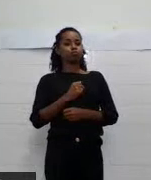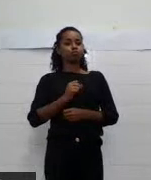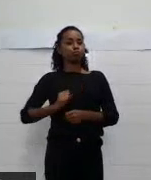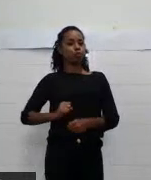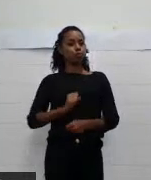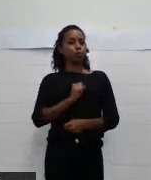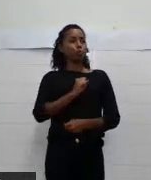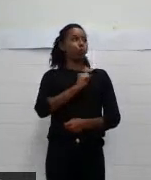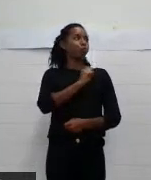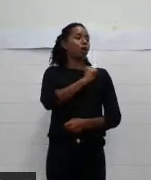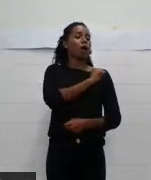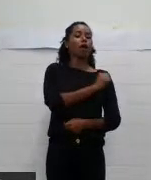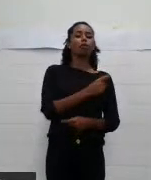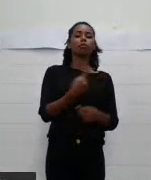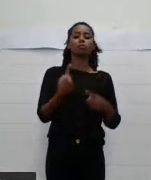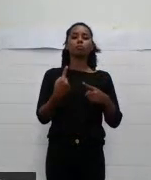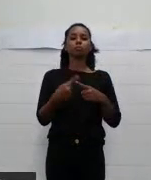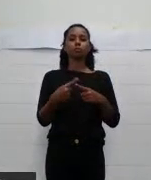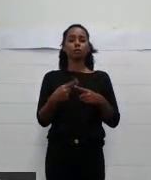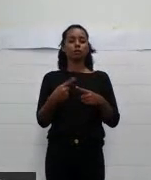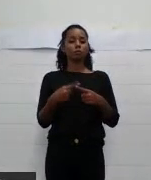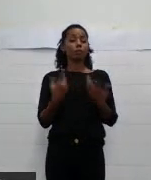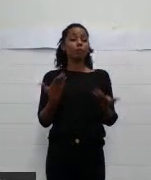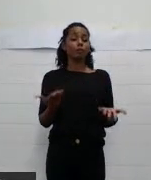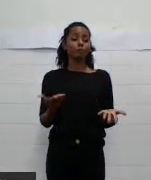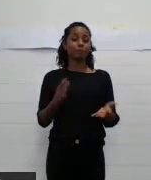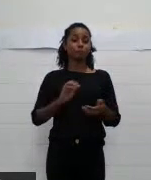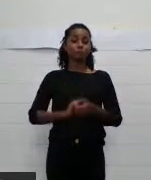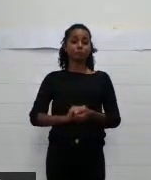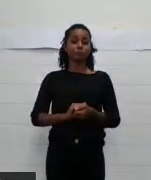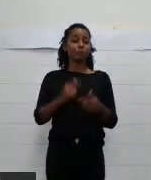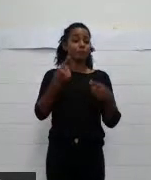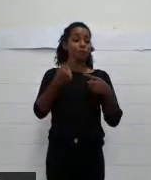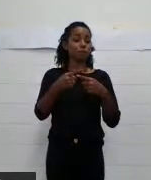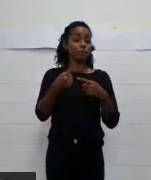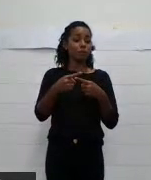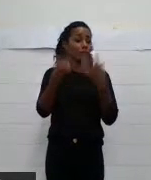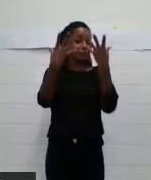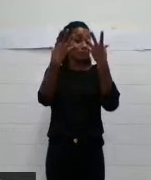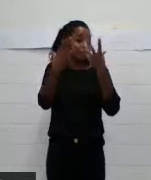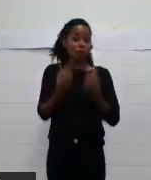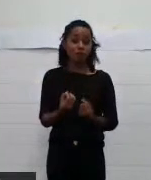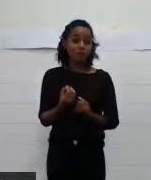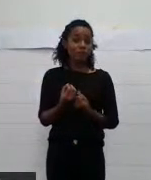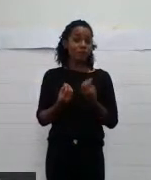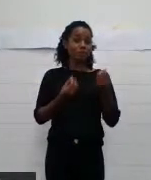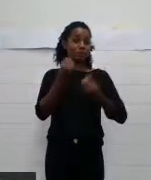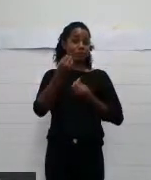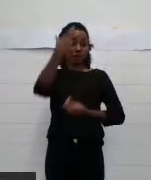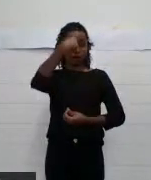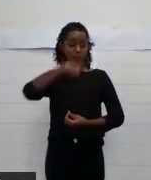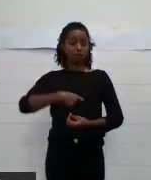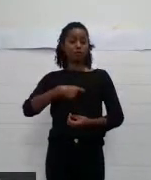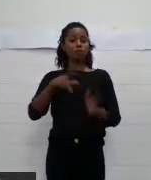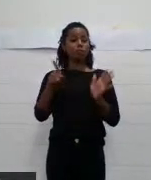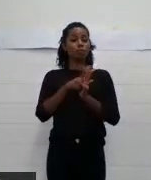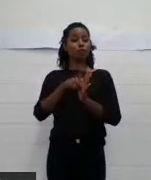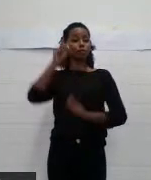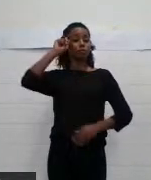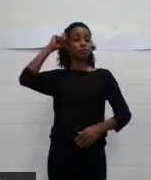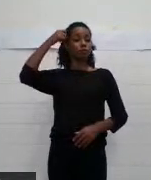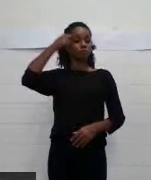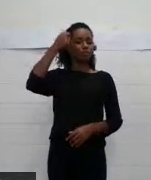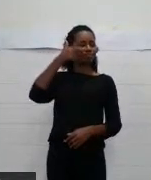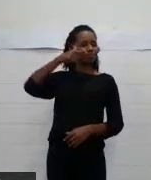muitas vezes, porque precisam problematizar e se entender como negras. Existe um outro romance da